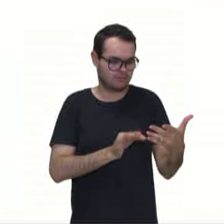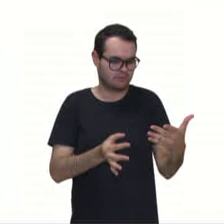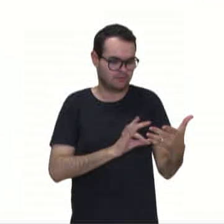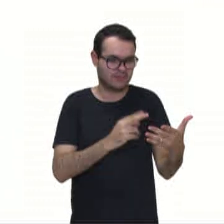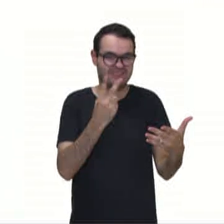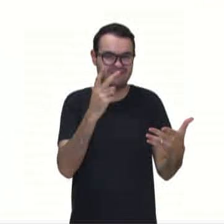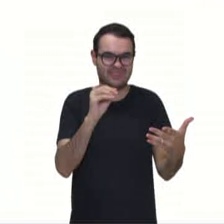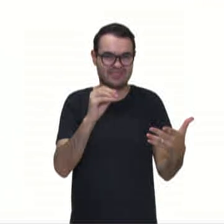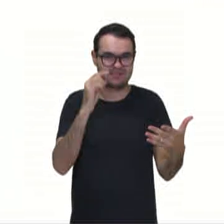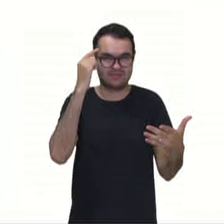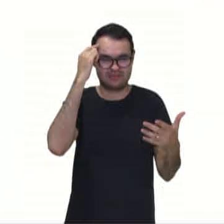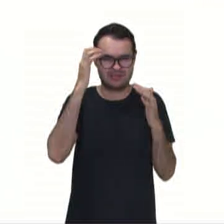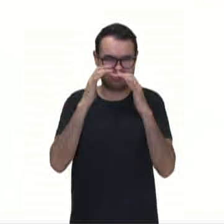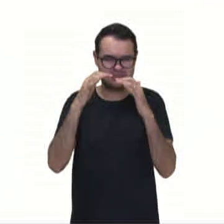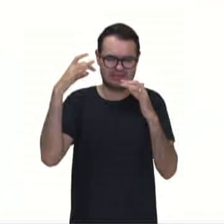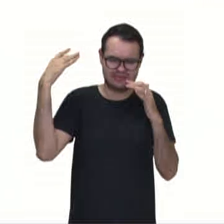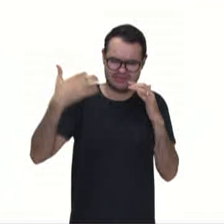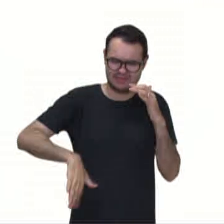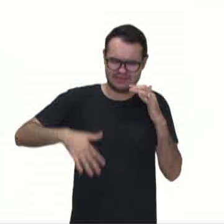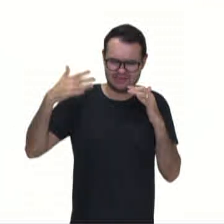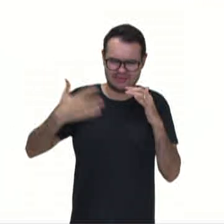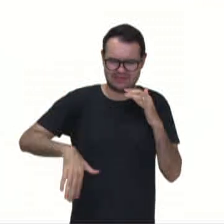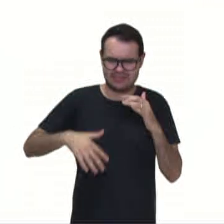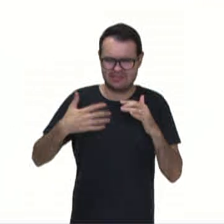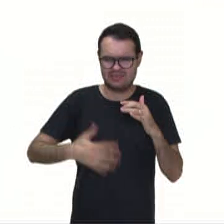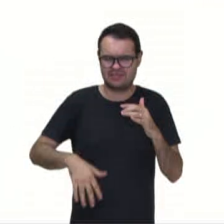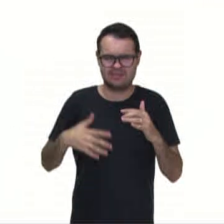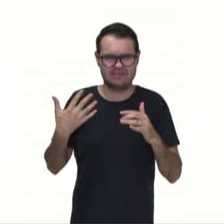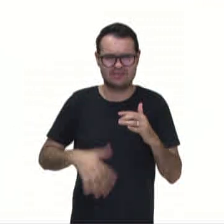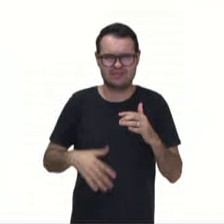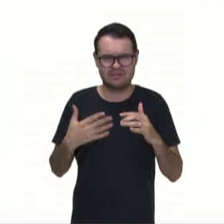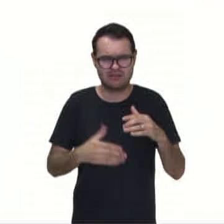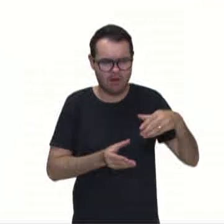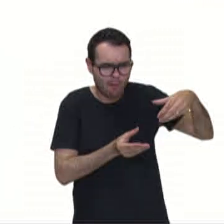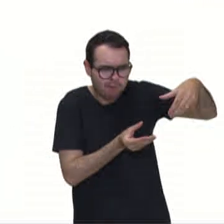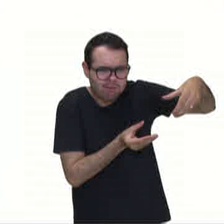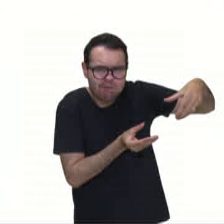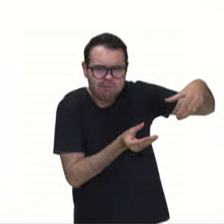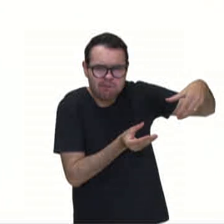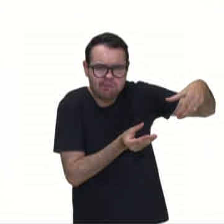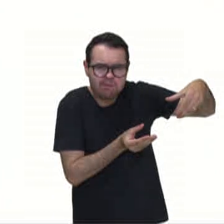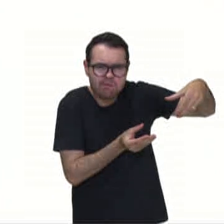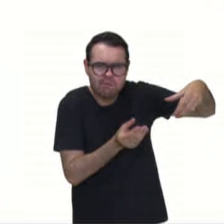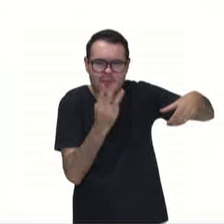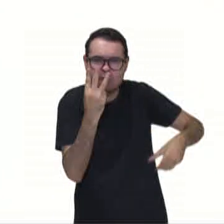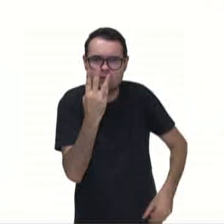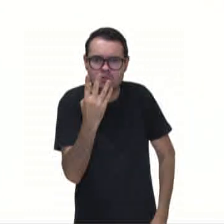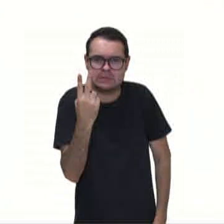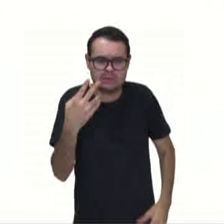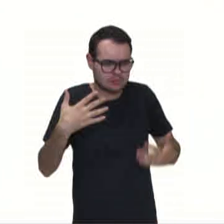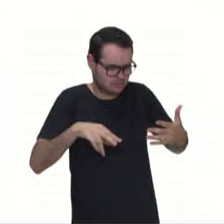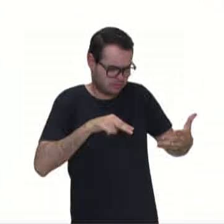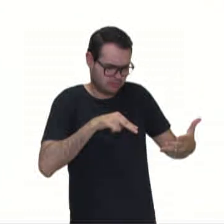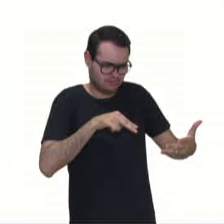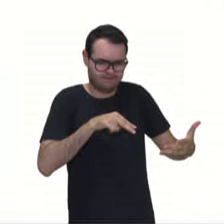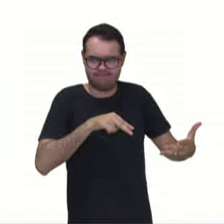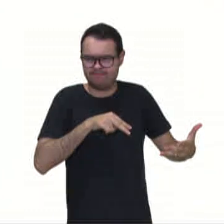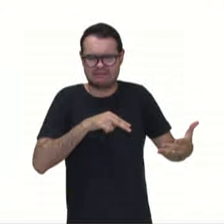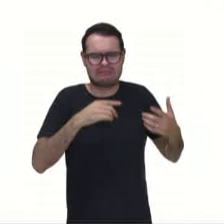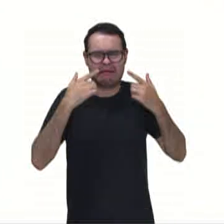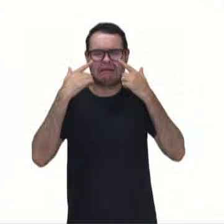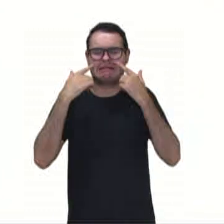minha cabeça latejava. O livro tem 342. Cada vez que olho, dá vontade